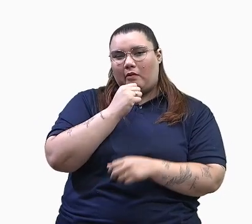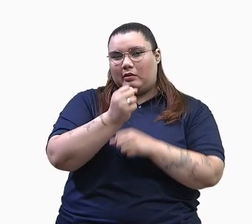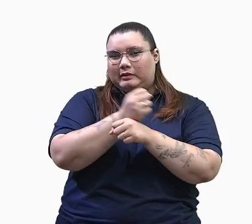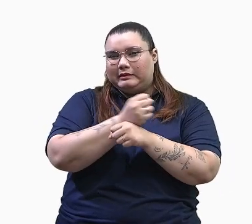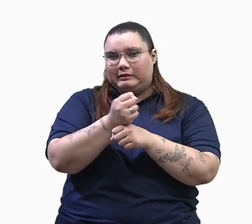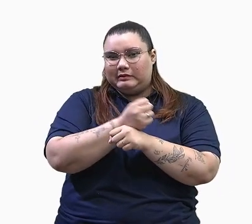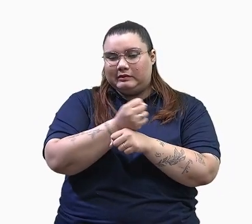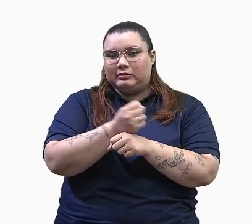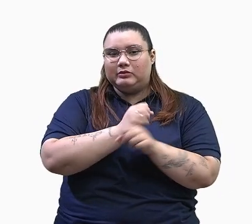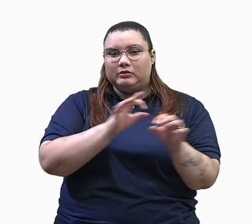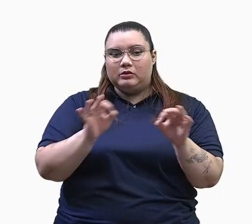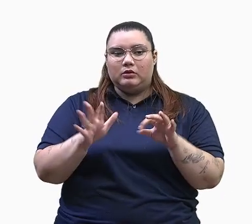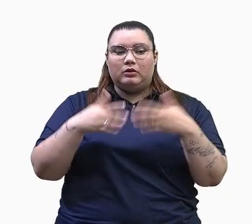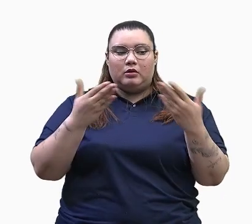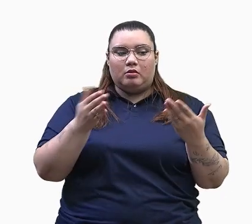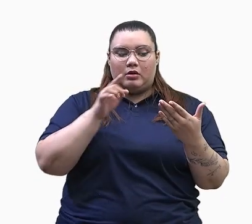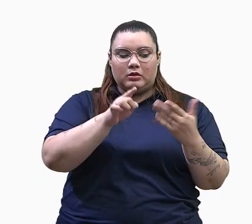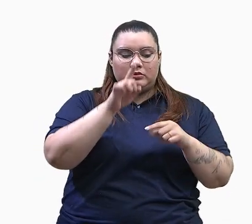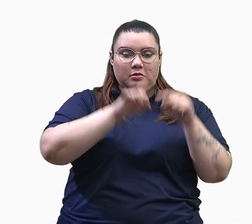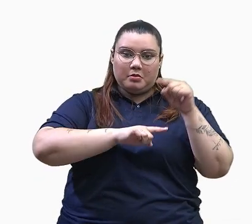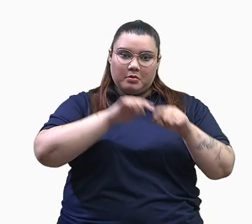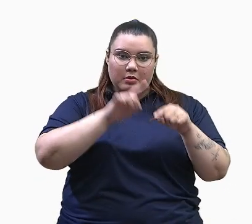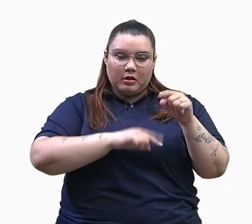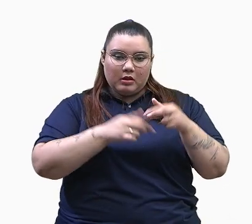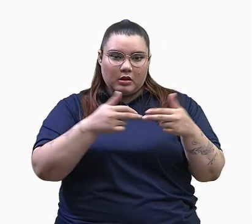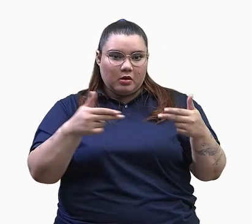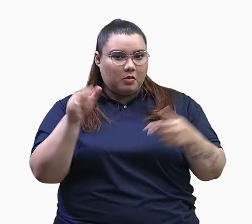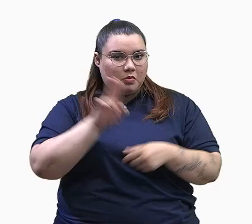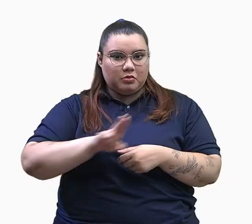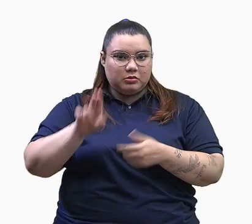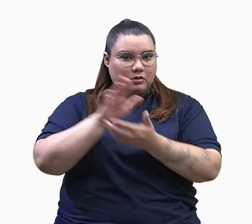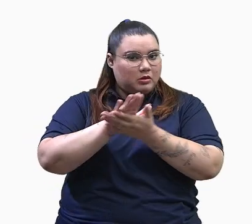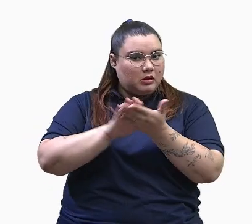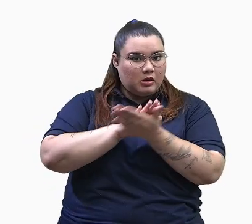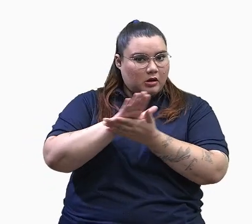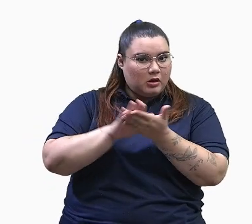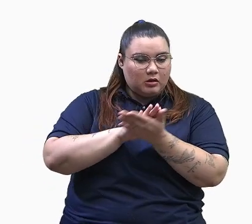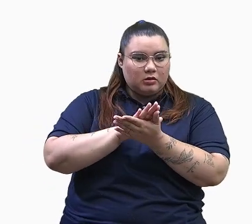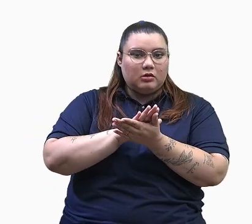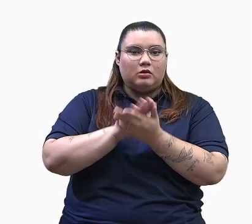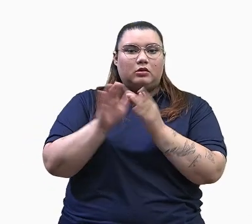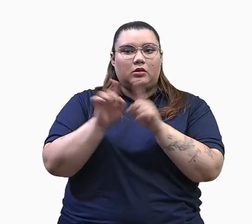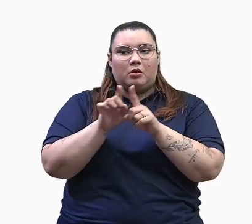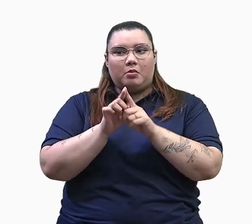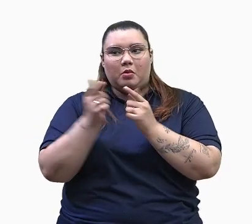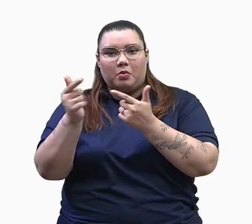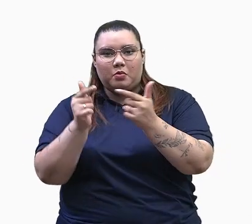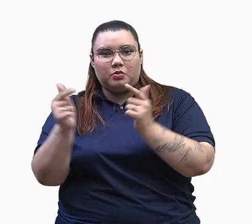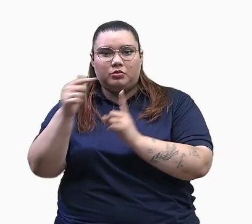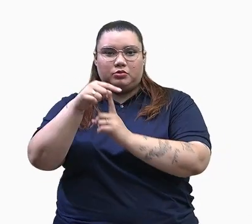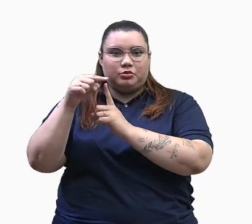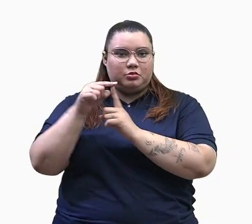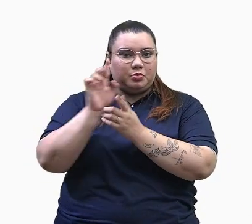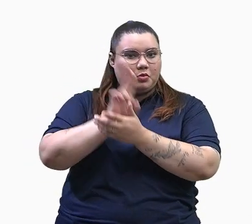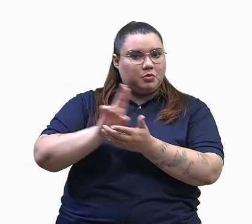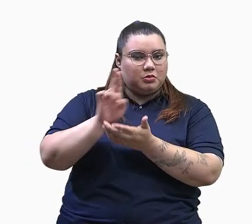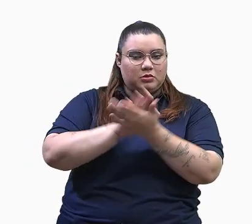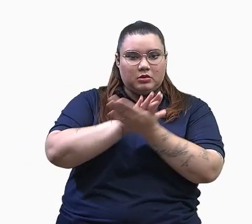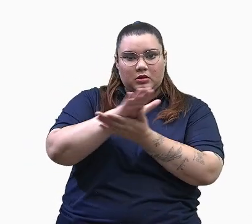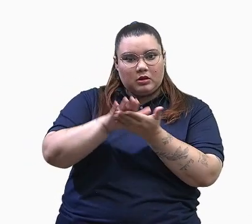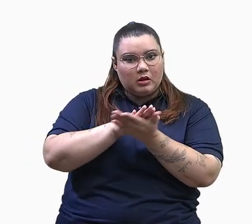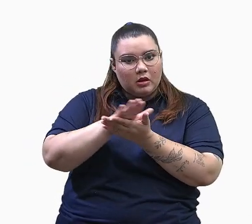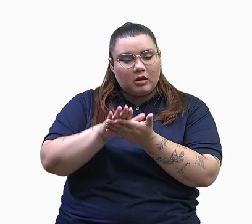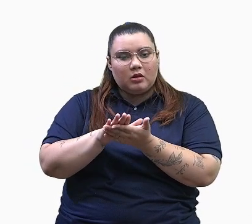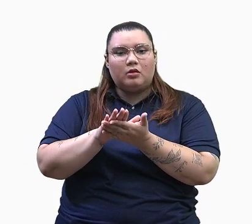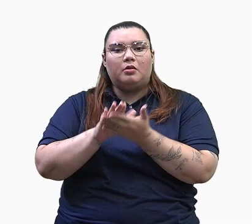Então aquela matéria-prima em que ela não vai ser utilizada, assim como as outras fontes de energia também que a gente